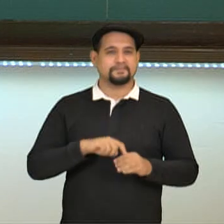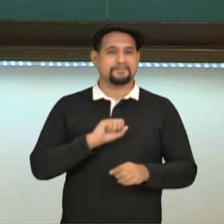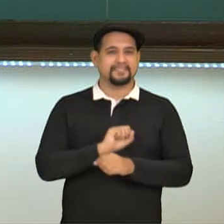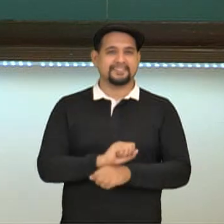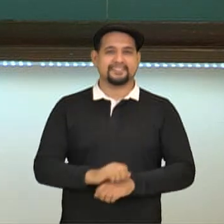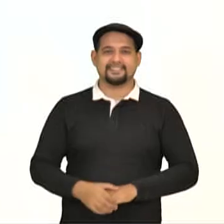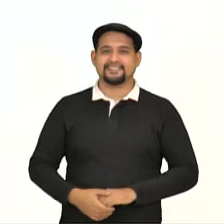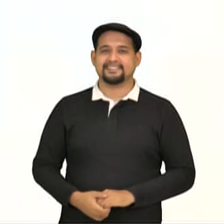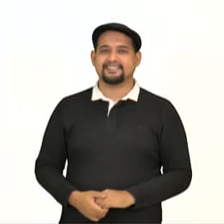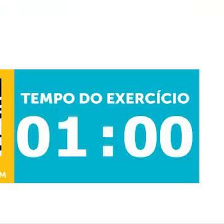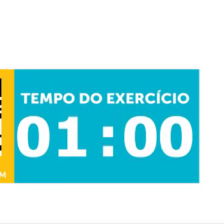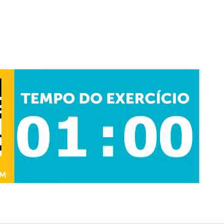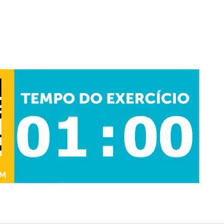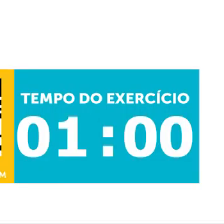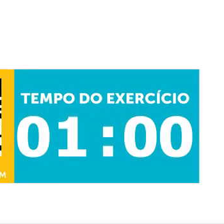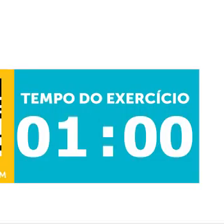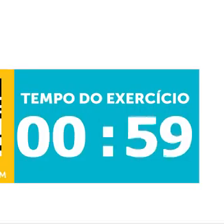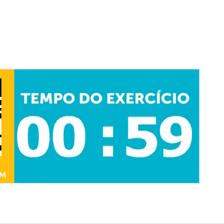já volta.